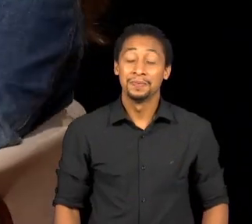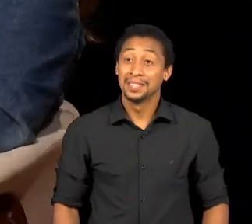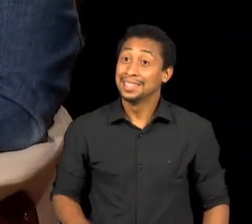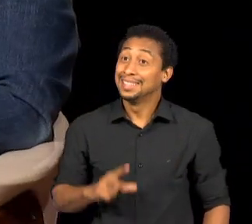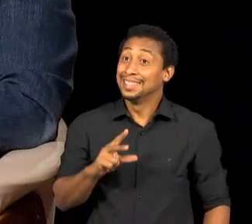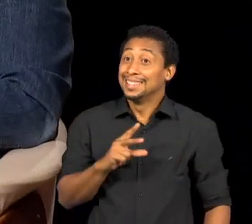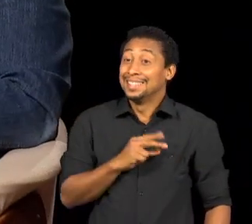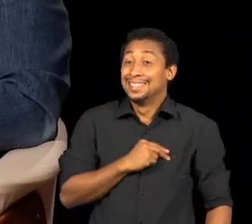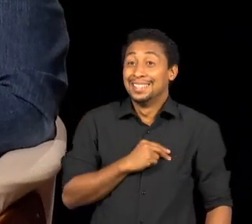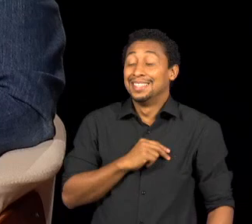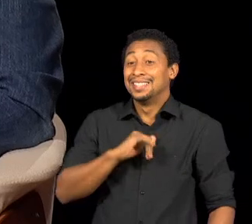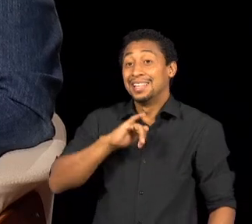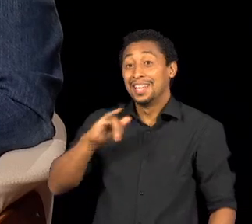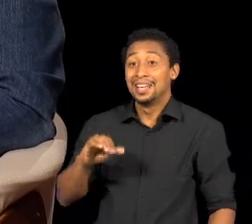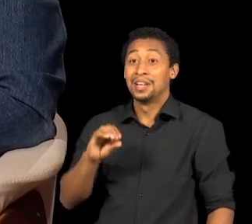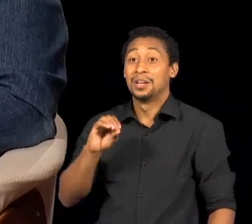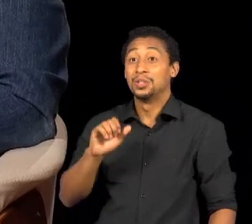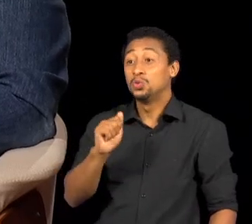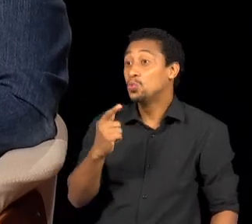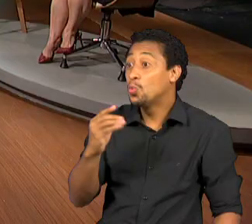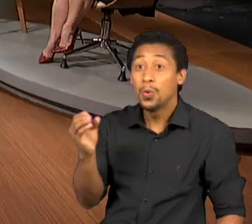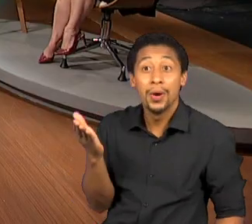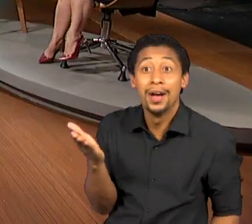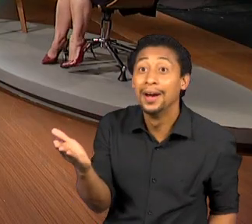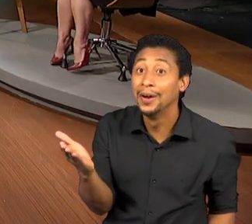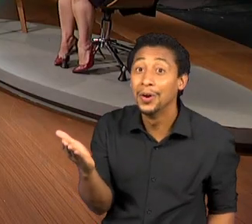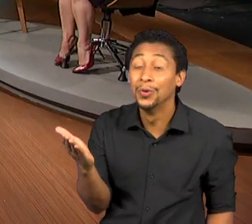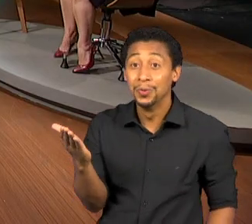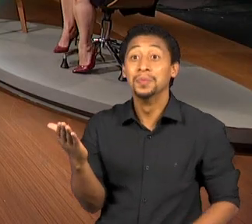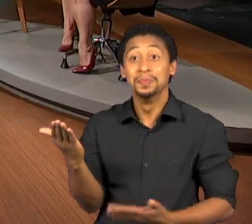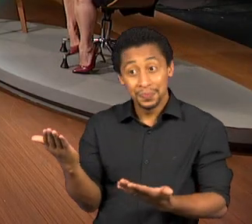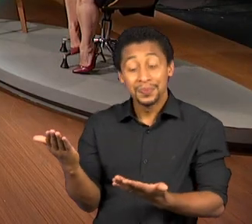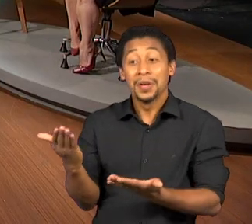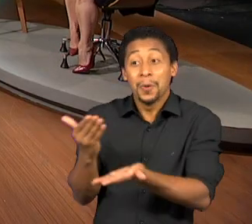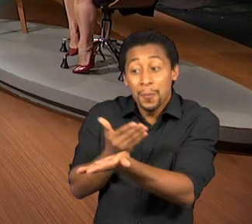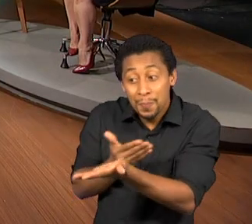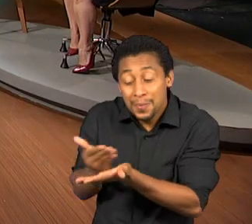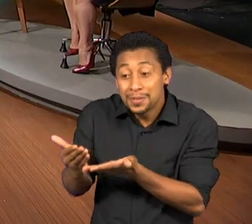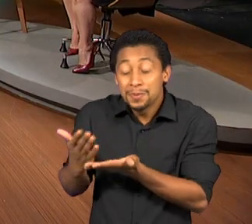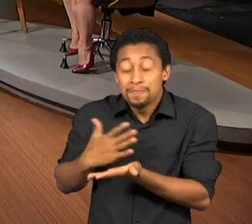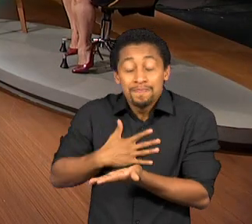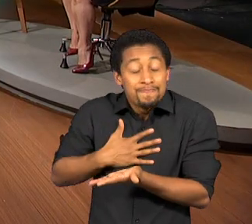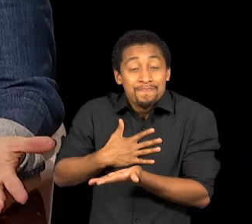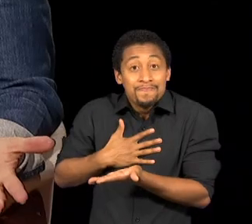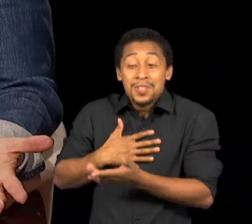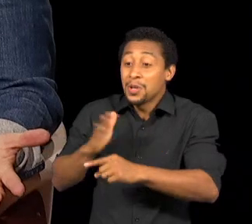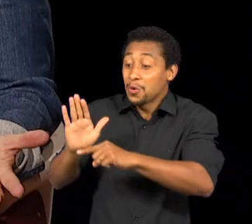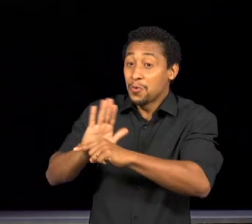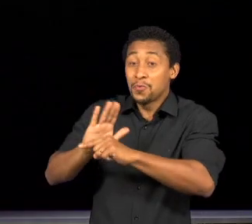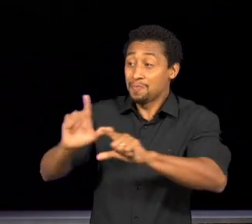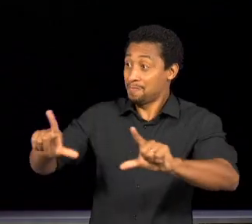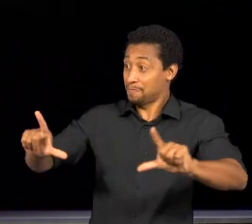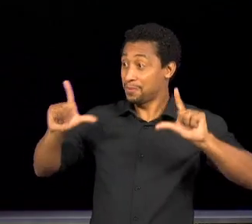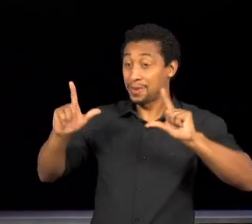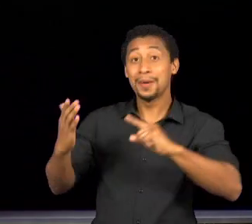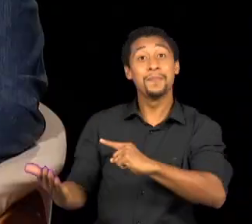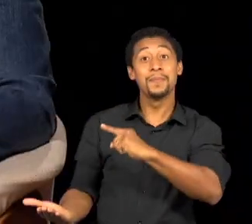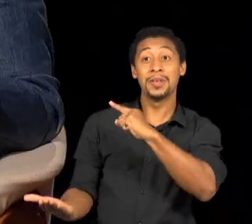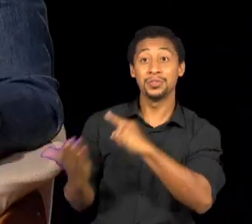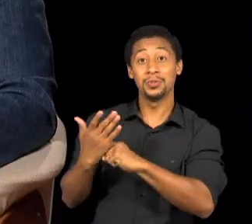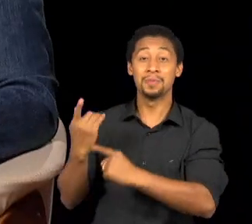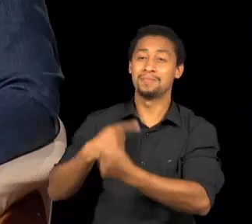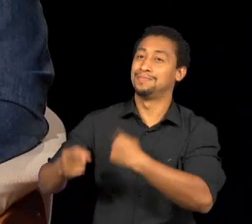Nossa, João, ali começou tudo, porque o filme que me projetou realmente, né? Eu